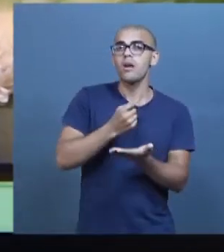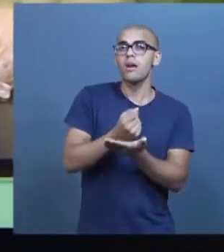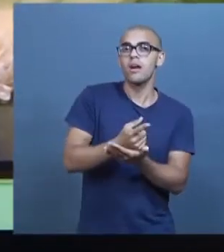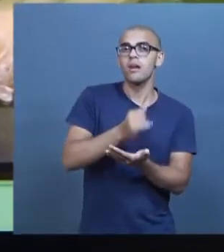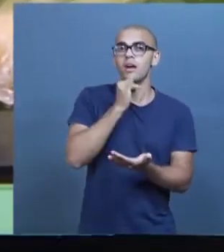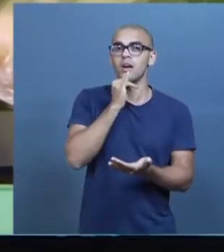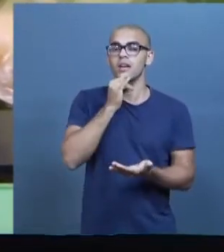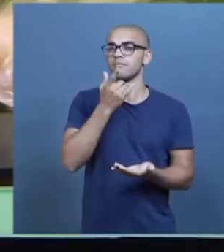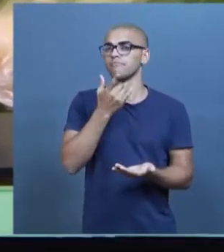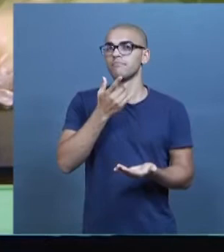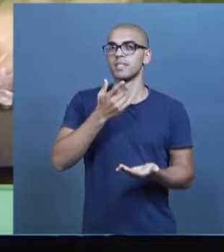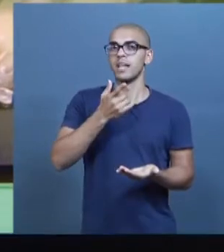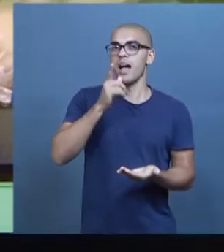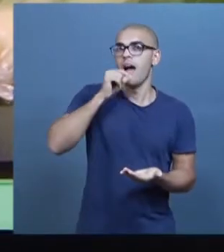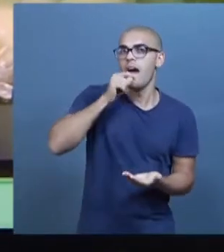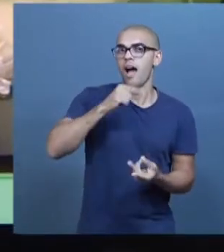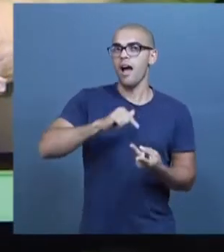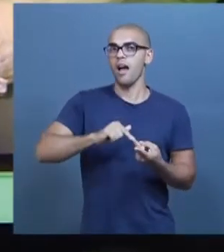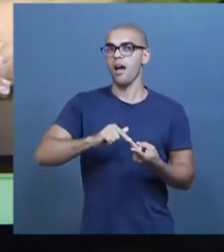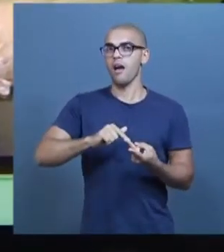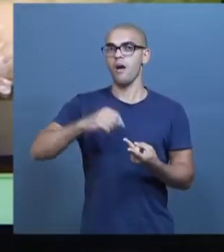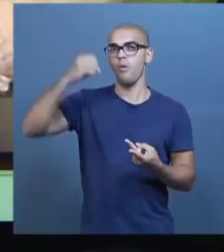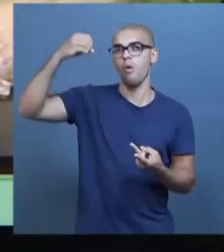do DMAI, da CEMIG,